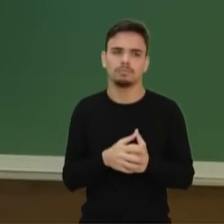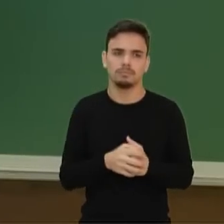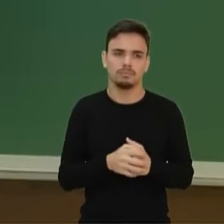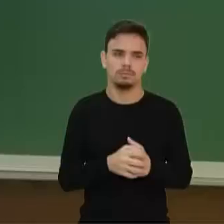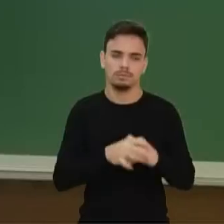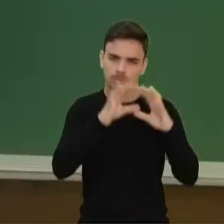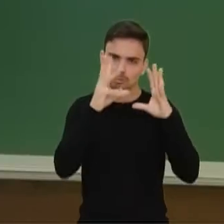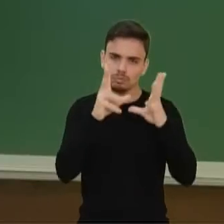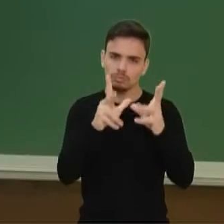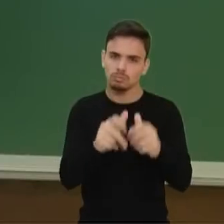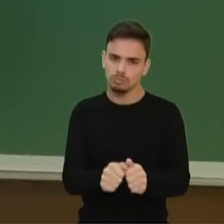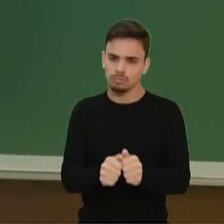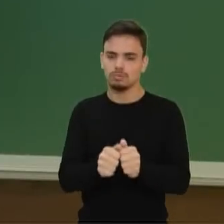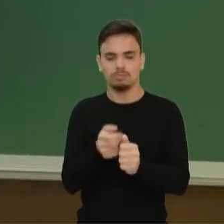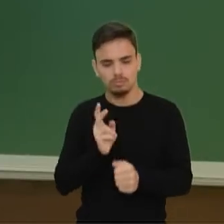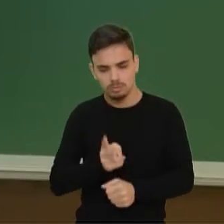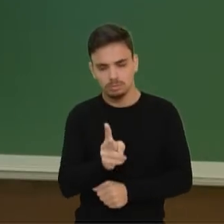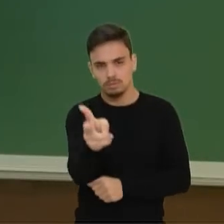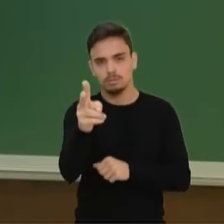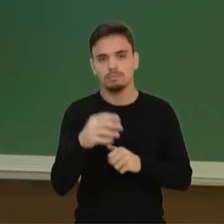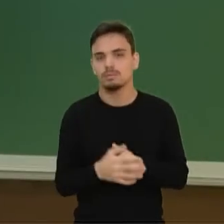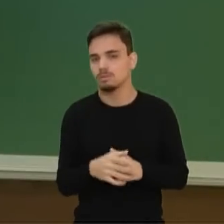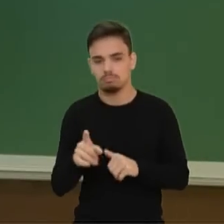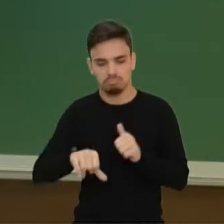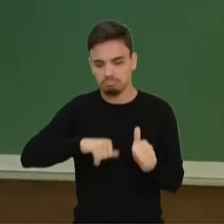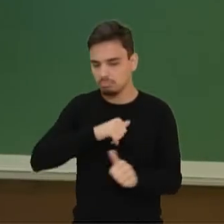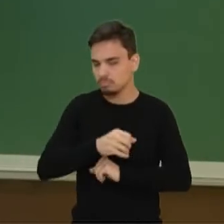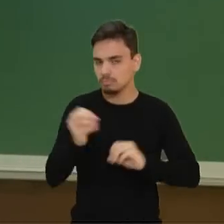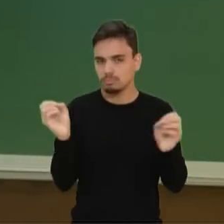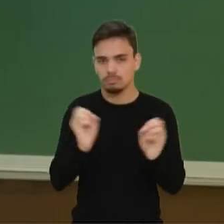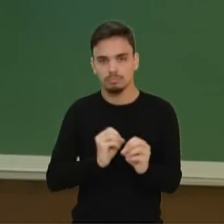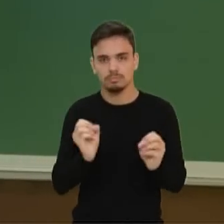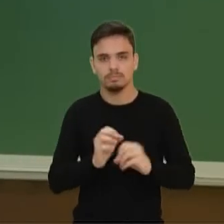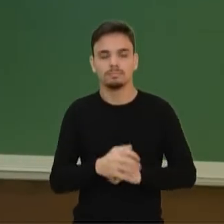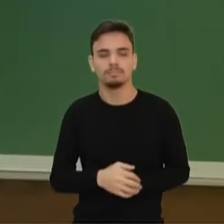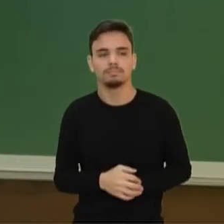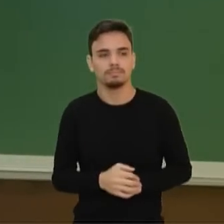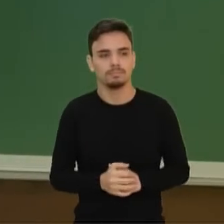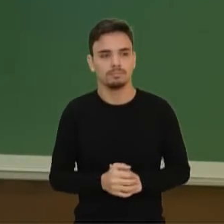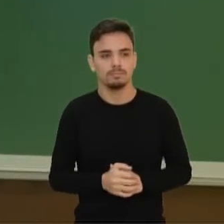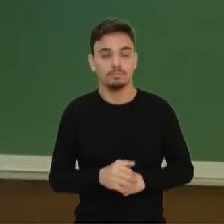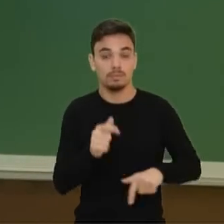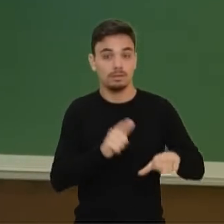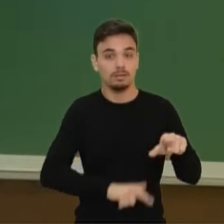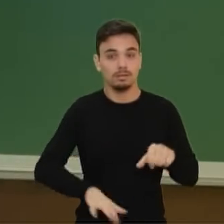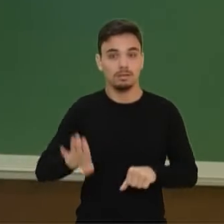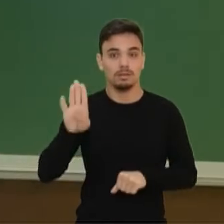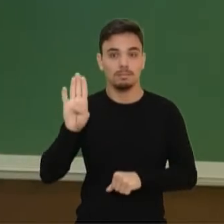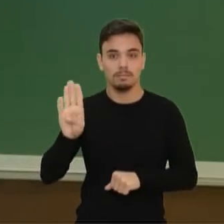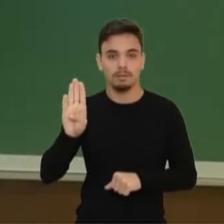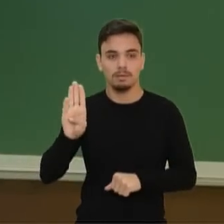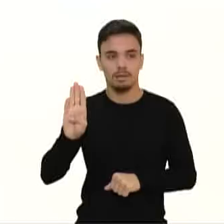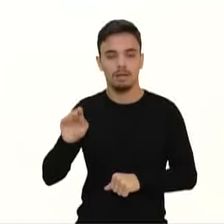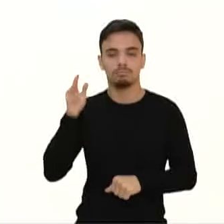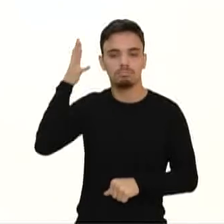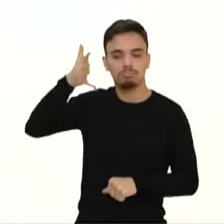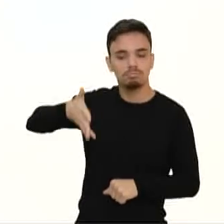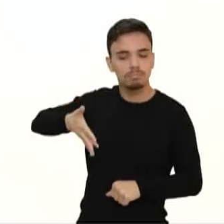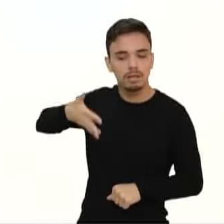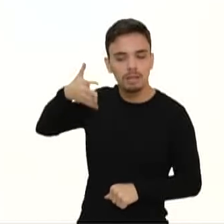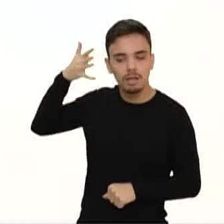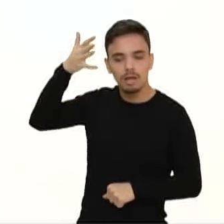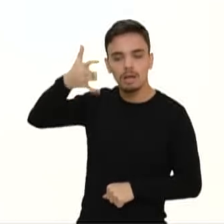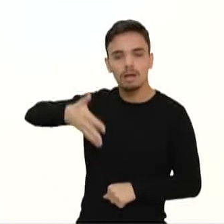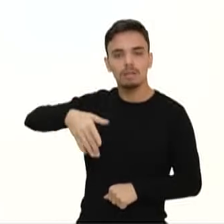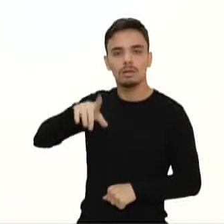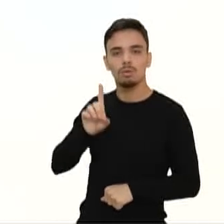os demais vai ser sempre assim, não vai mudar, ok? B, a palestra foi ministrada